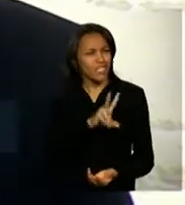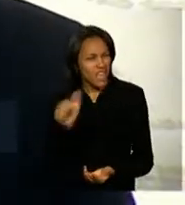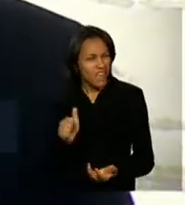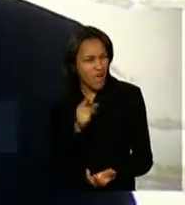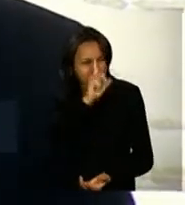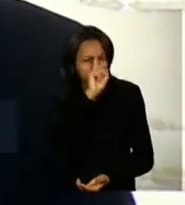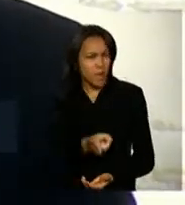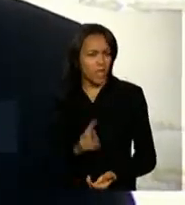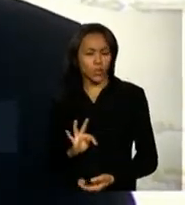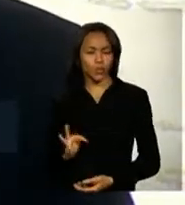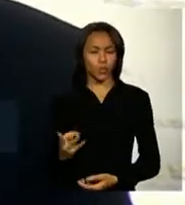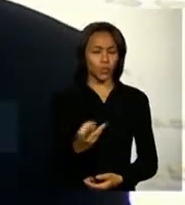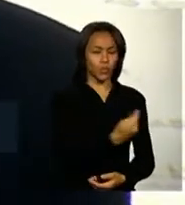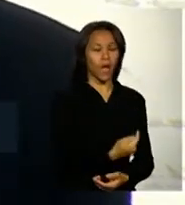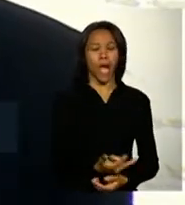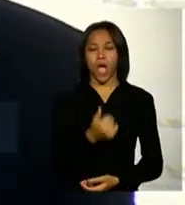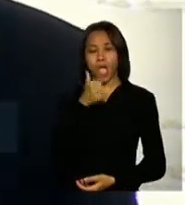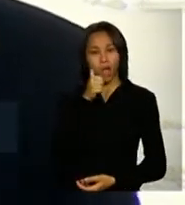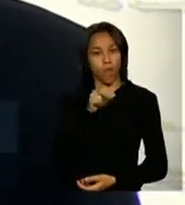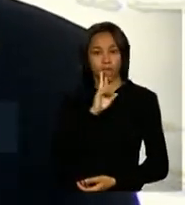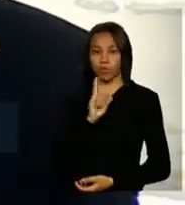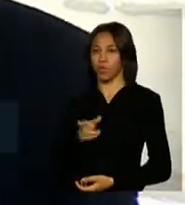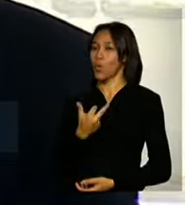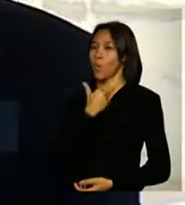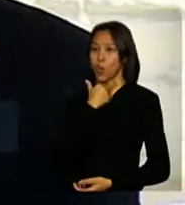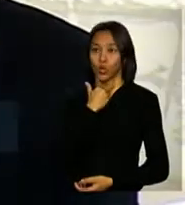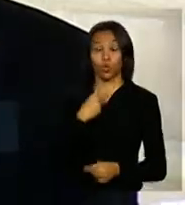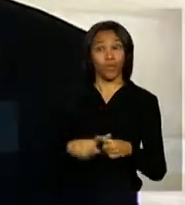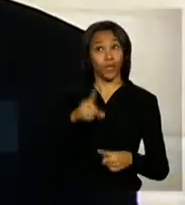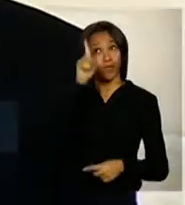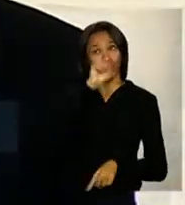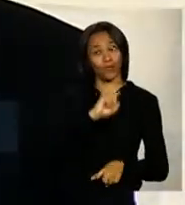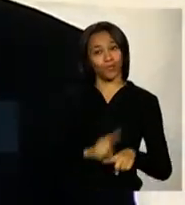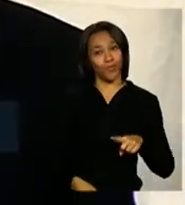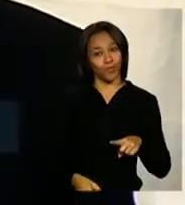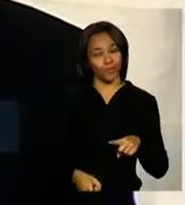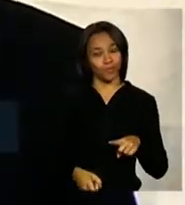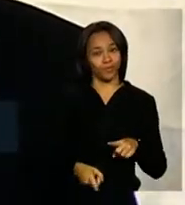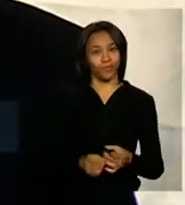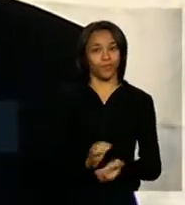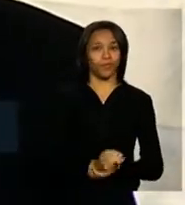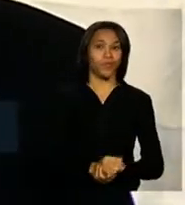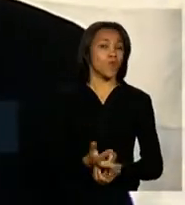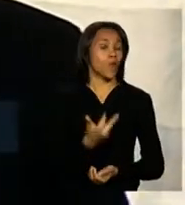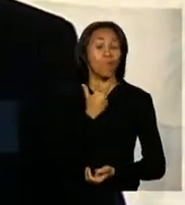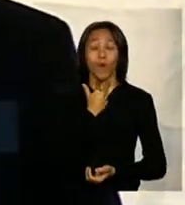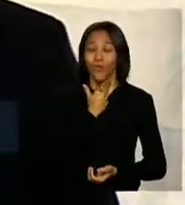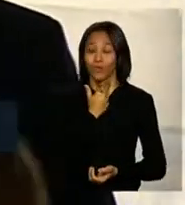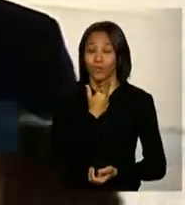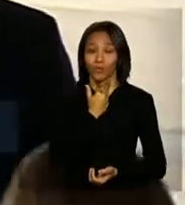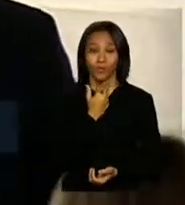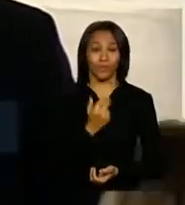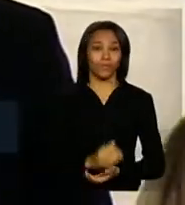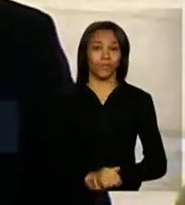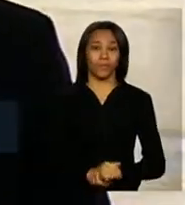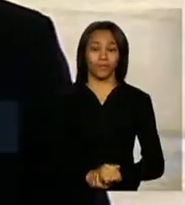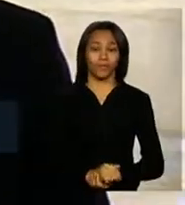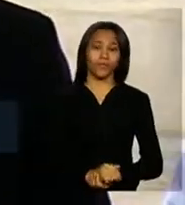dominar Tudo e com o seu marido falando posso porque Deus proibiu não posso